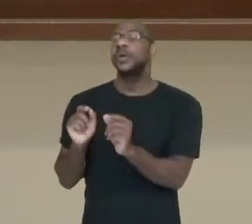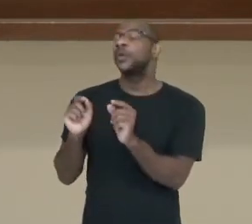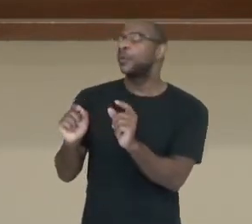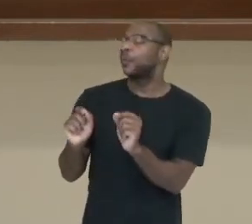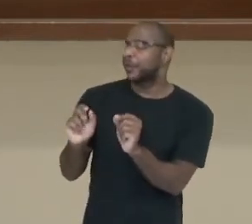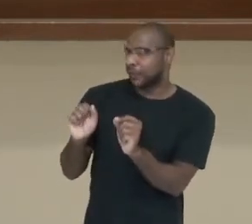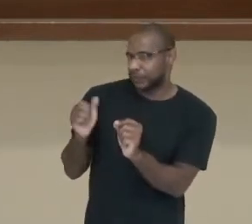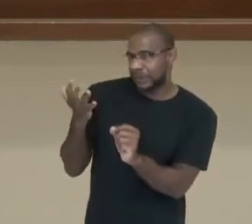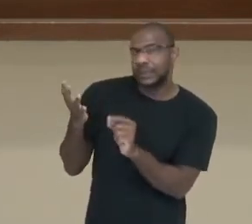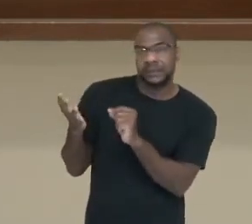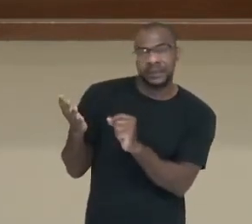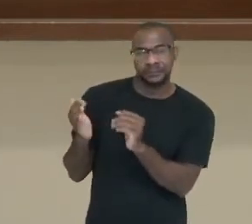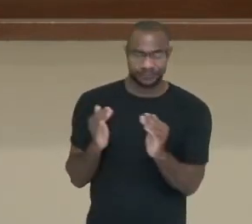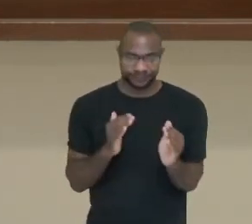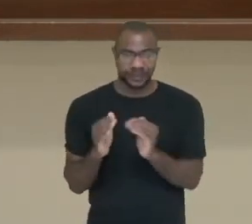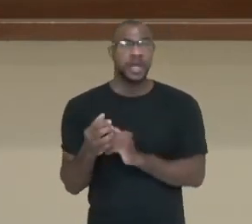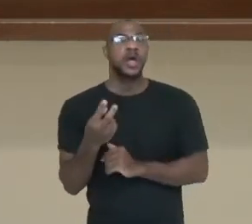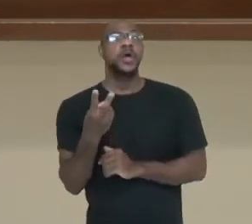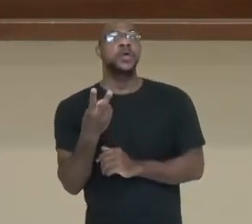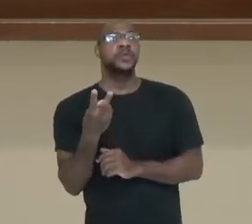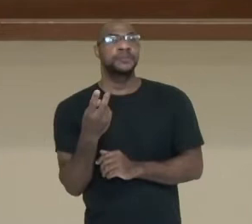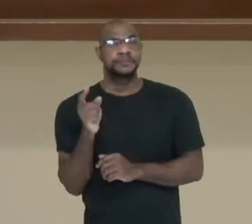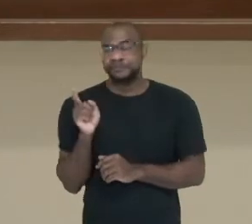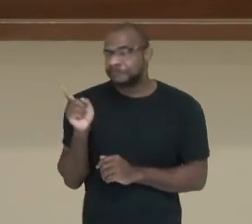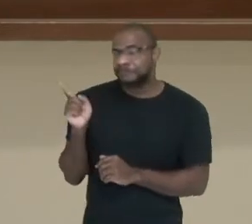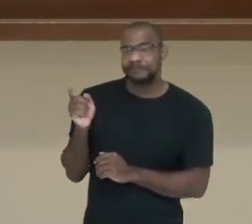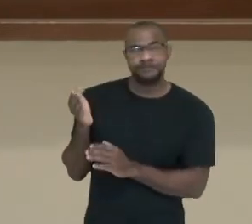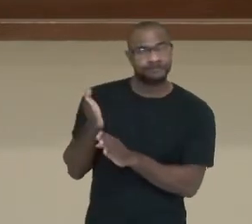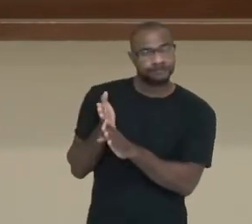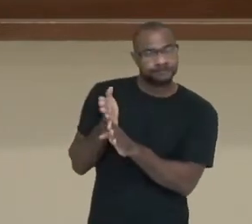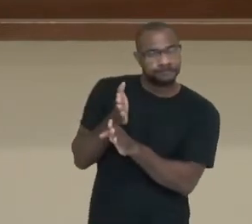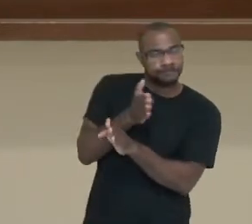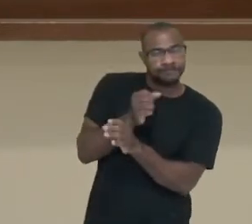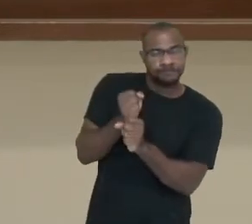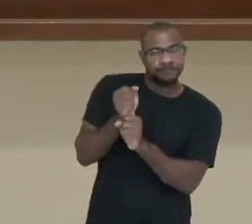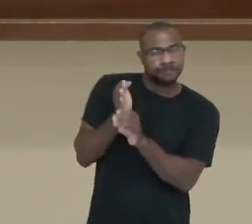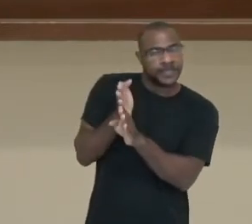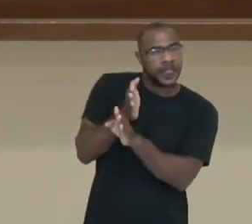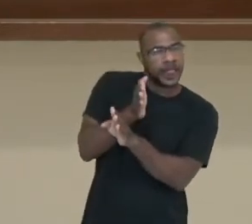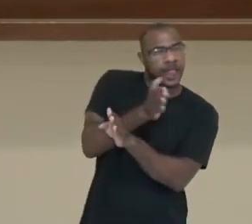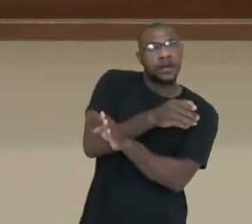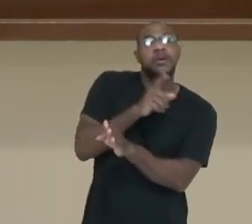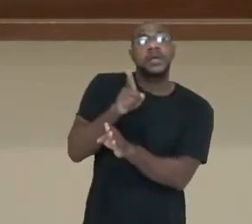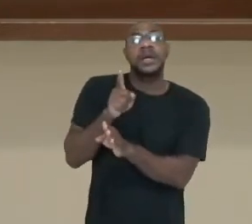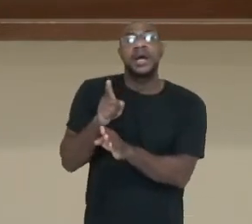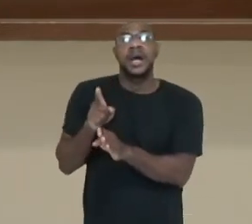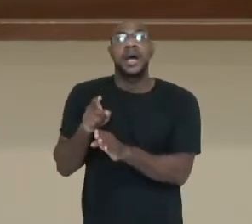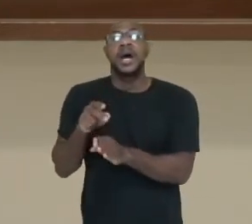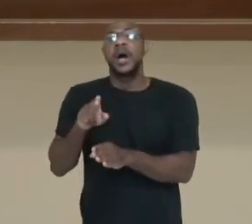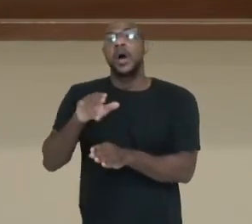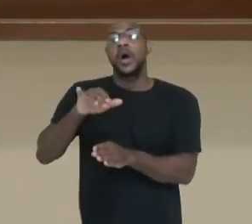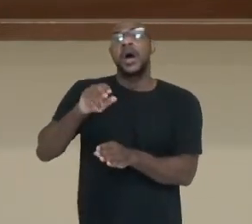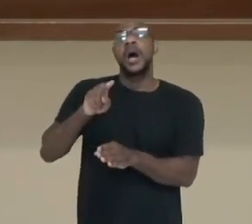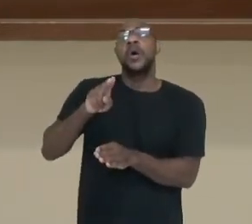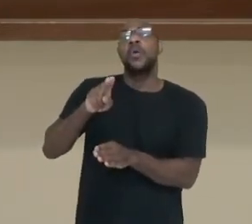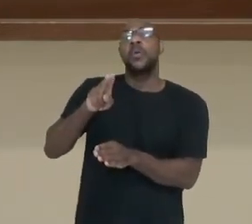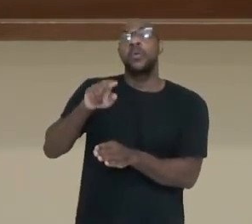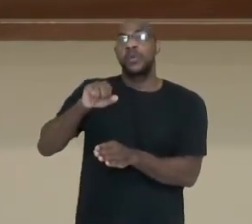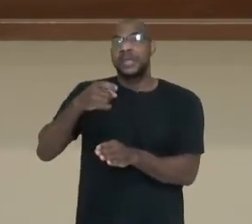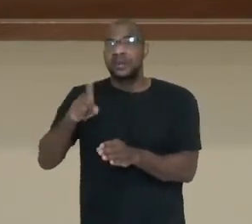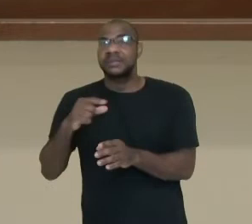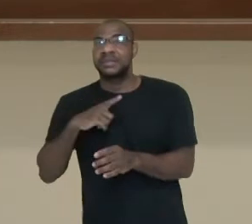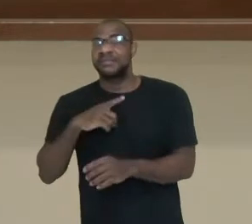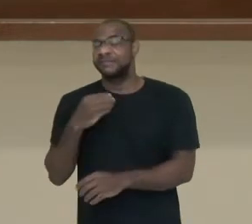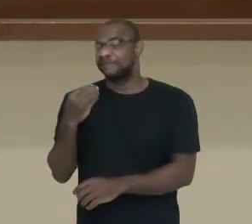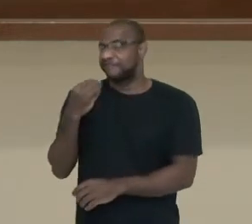longo de 2 décadas, uma observação de que a União Soviética estava enfraquecida